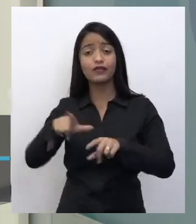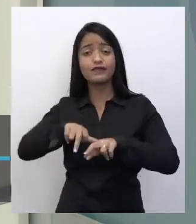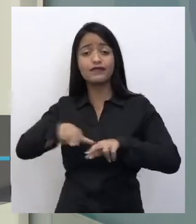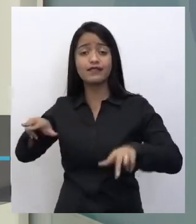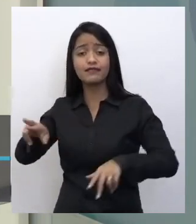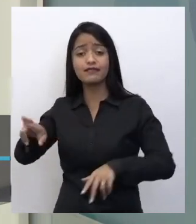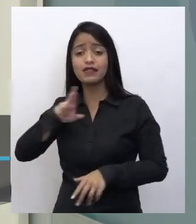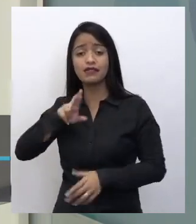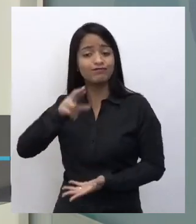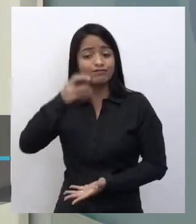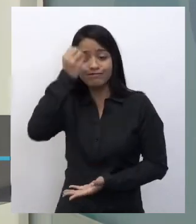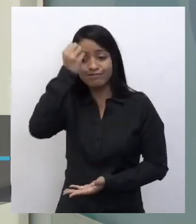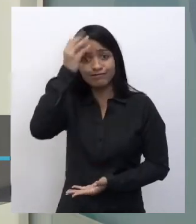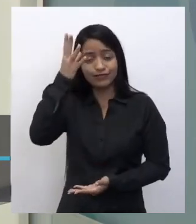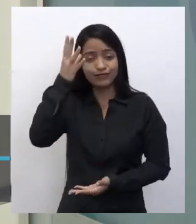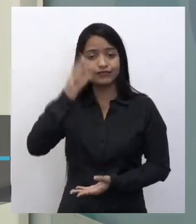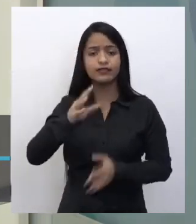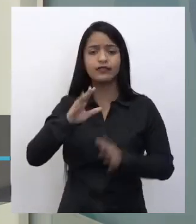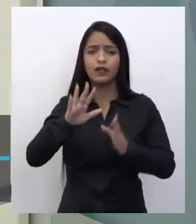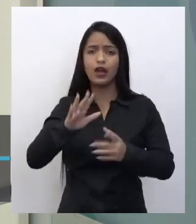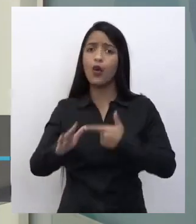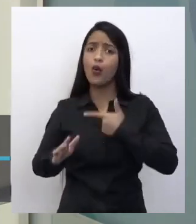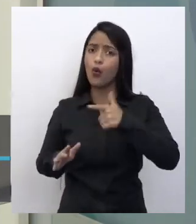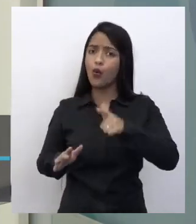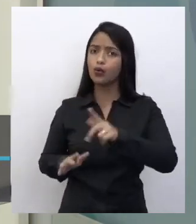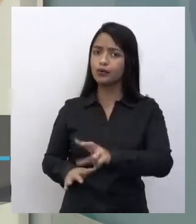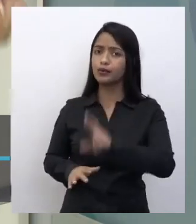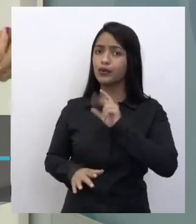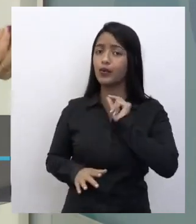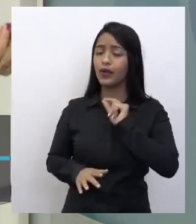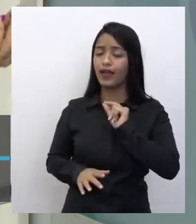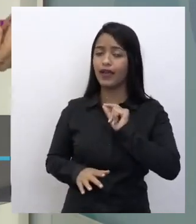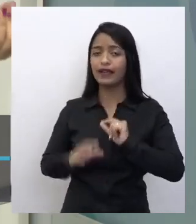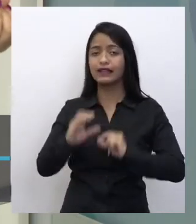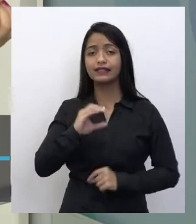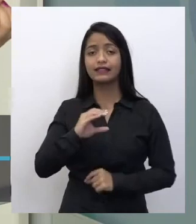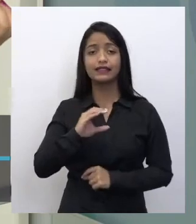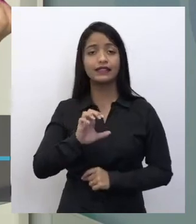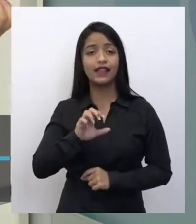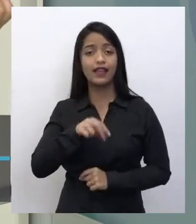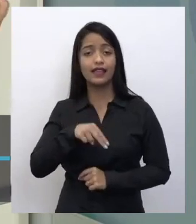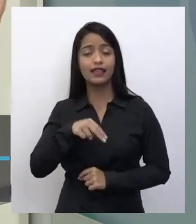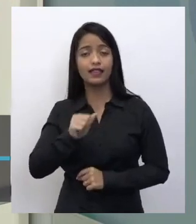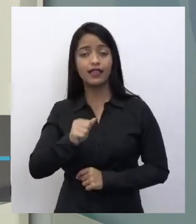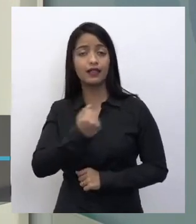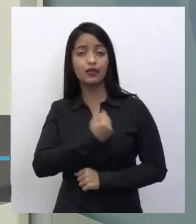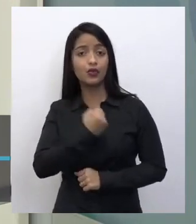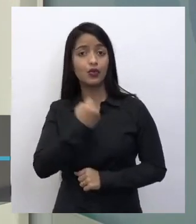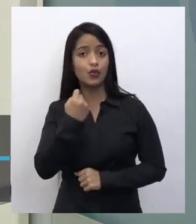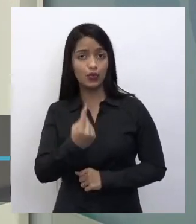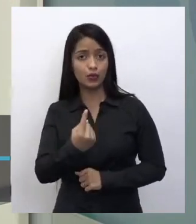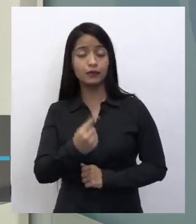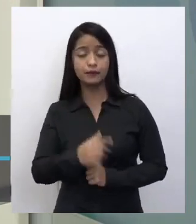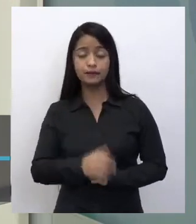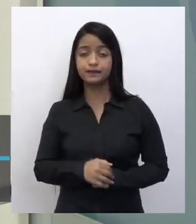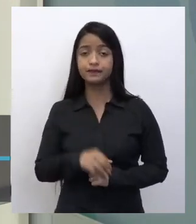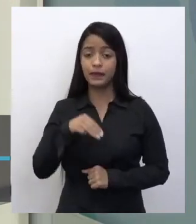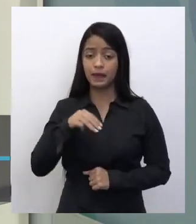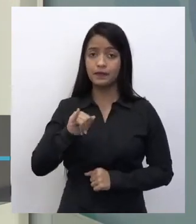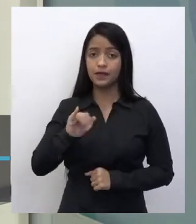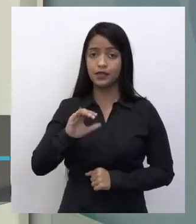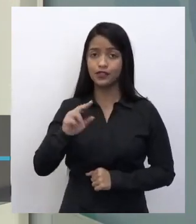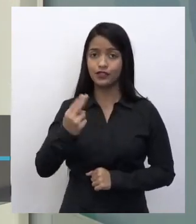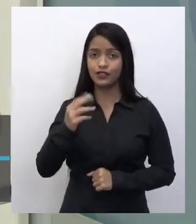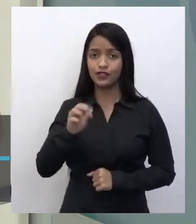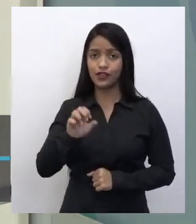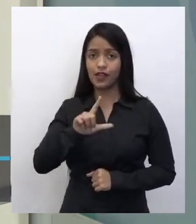aí tem vários outros que colocaram cena 1. Cena 1. Teve até uma aluna aqui, a Michelle Andrade, que ela colocou assim,